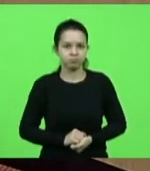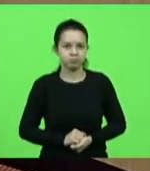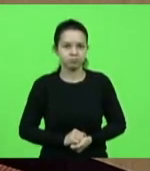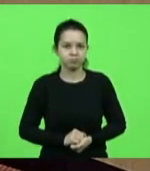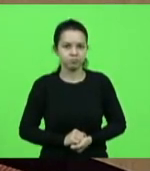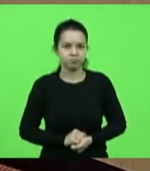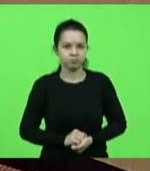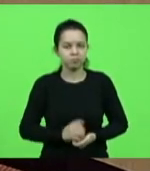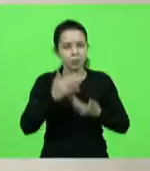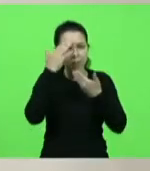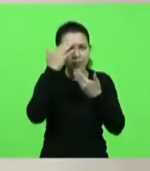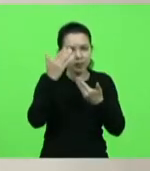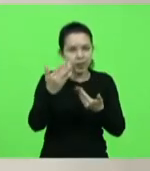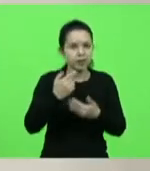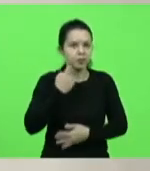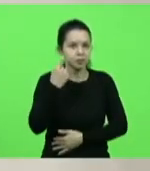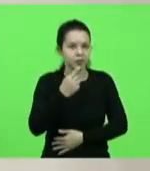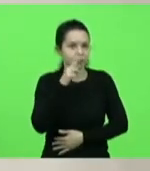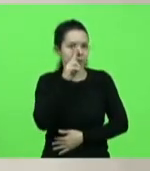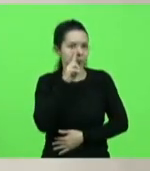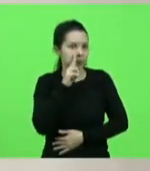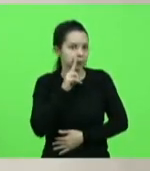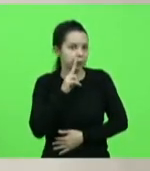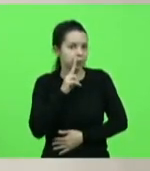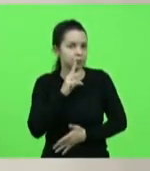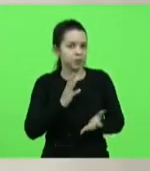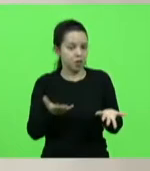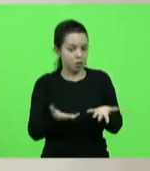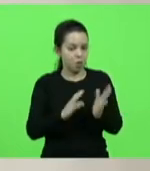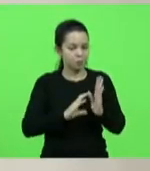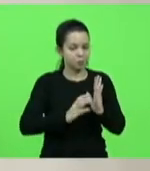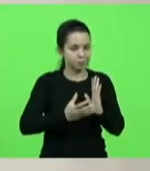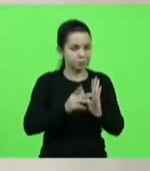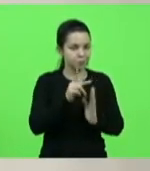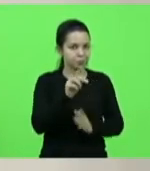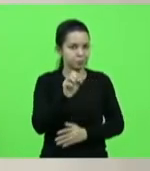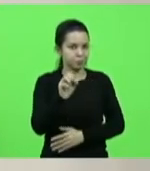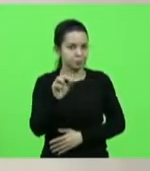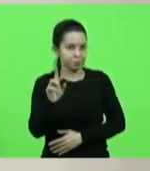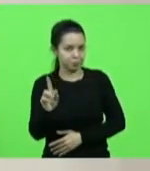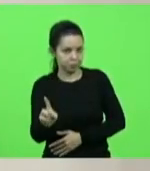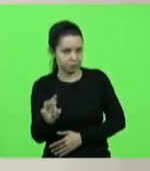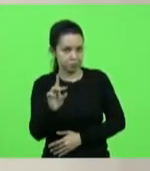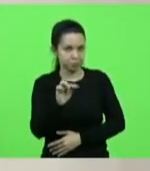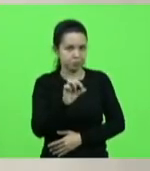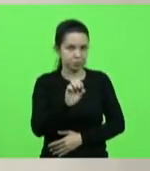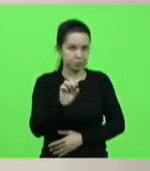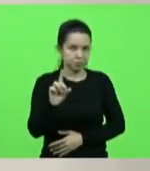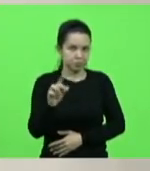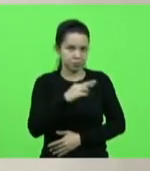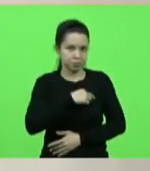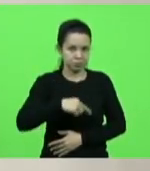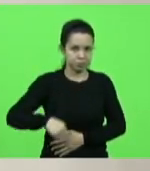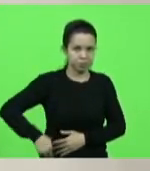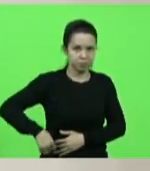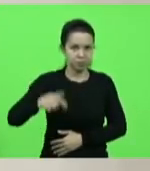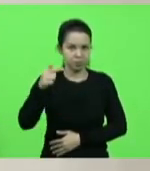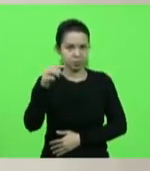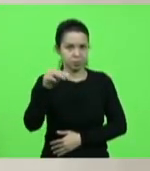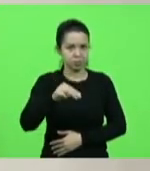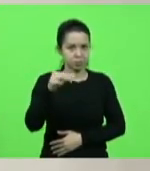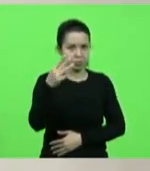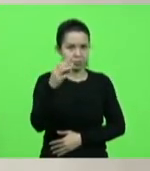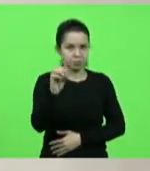Obrigado, deputado Ivan Lattes. Bloco PDT, PSDB, Republicanos, por 7 minutos e 30